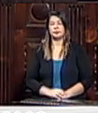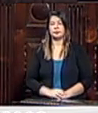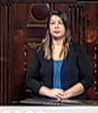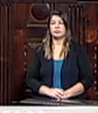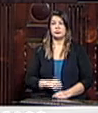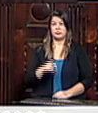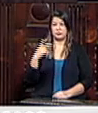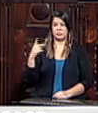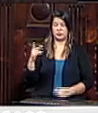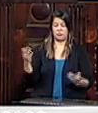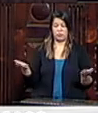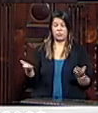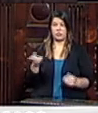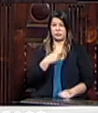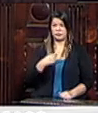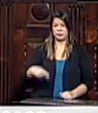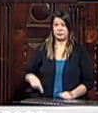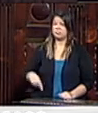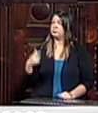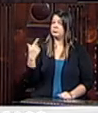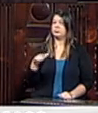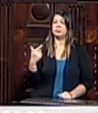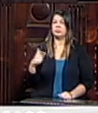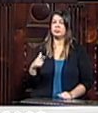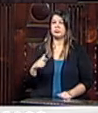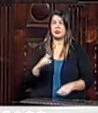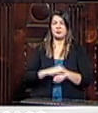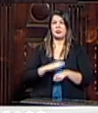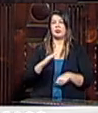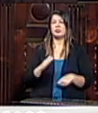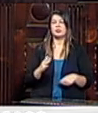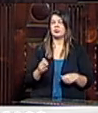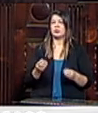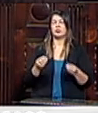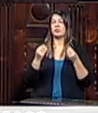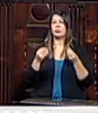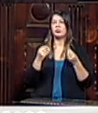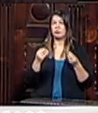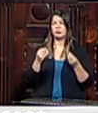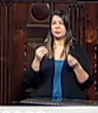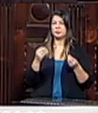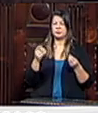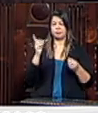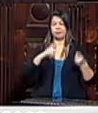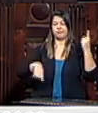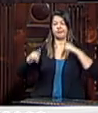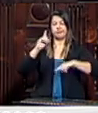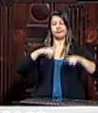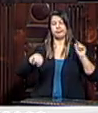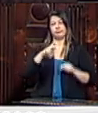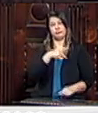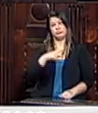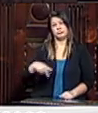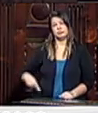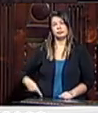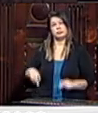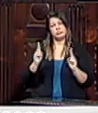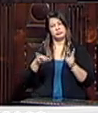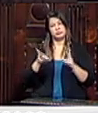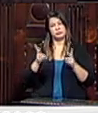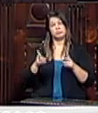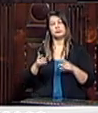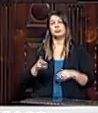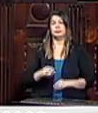O atual presidente da República não tem mais nenhuma condição de exercer a presidência da República,